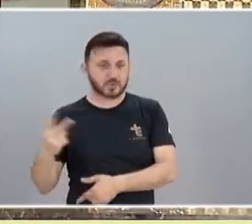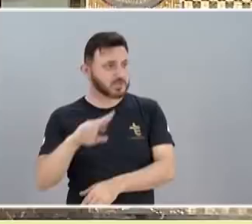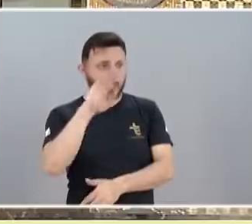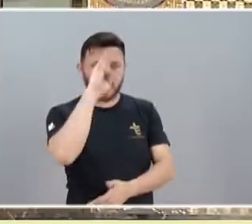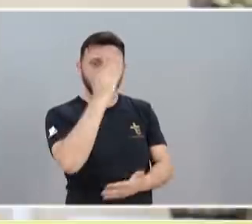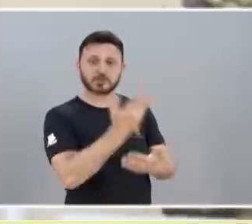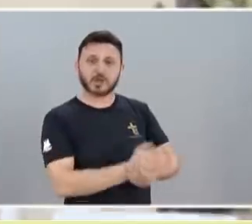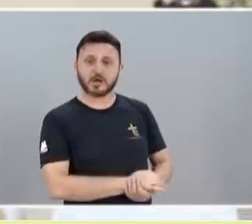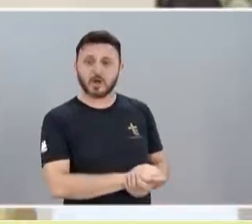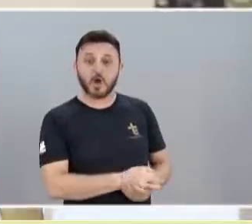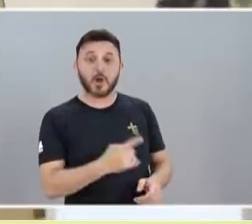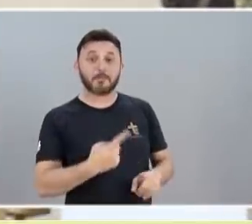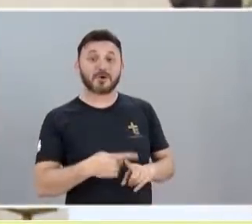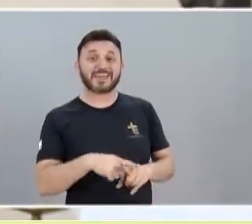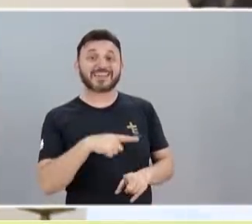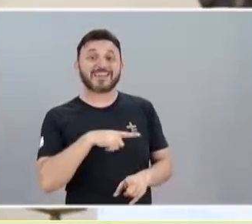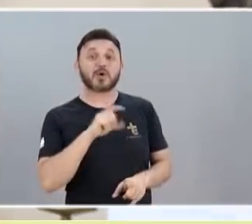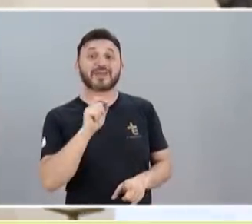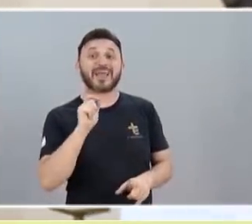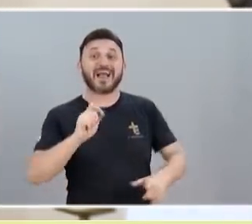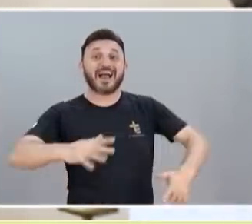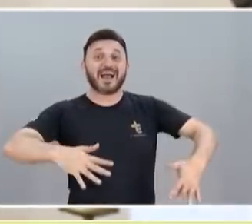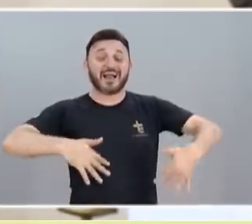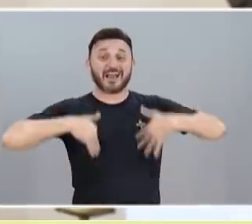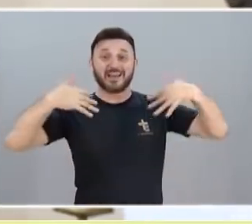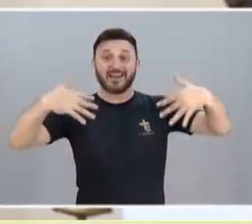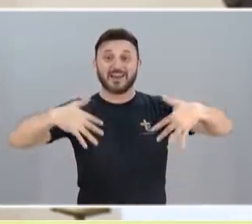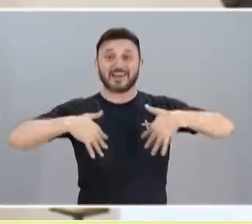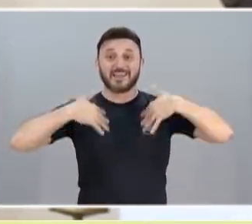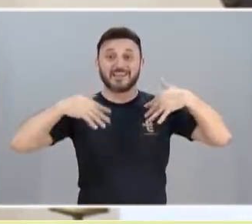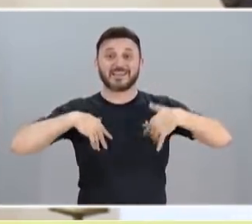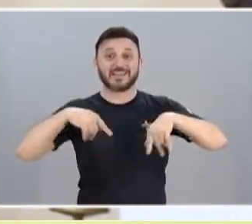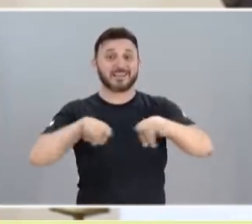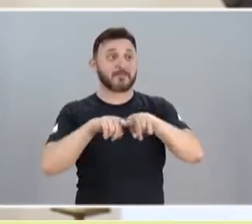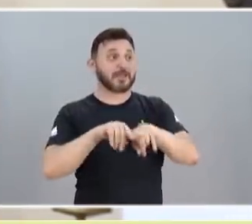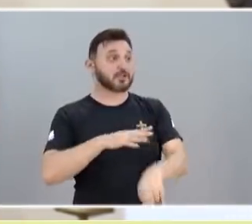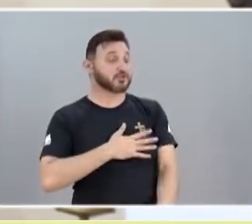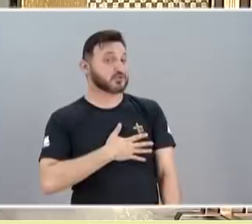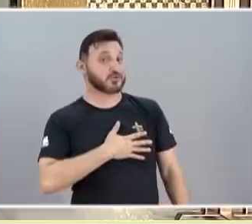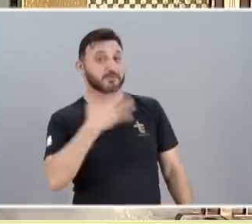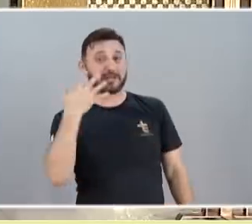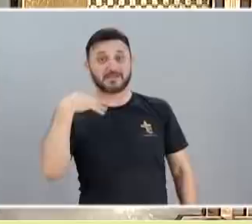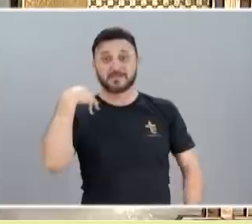Porque eles estavam cheios de alegria e de surpresa.